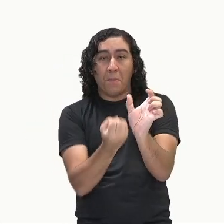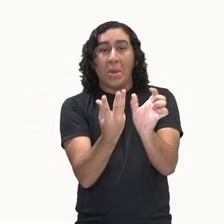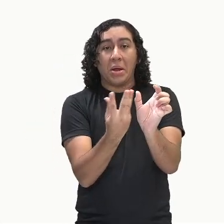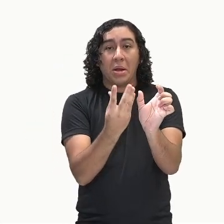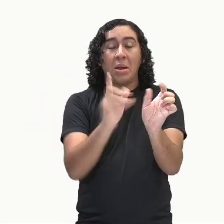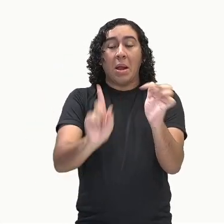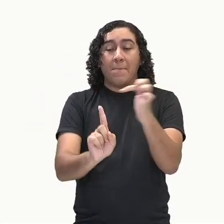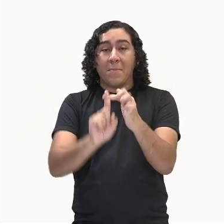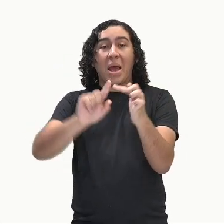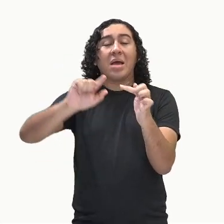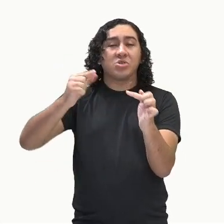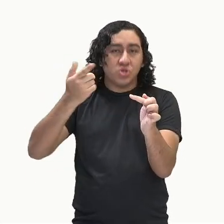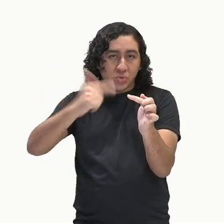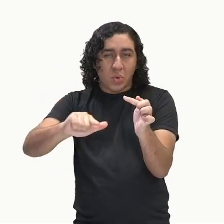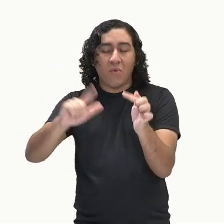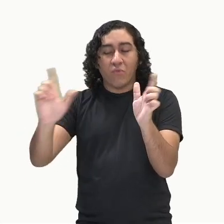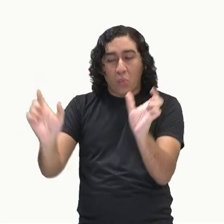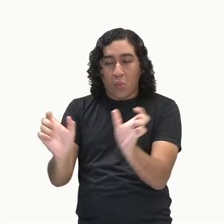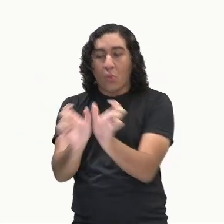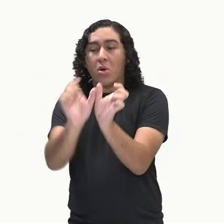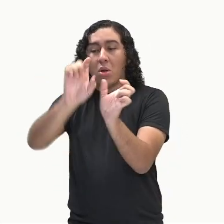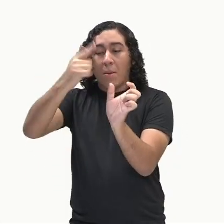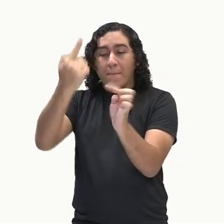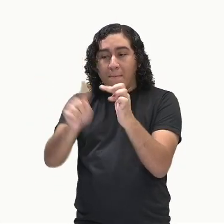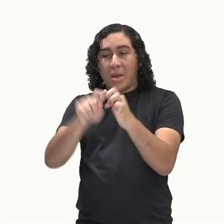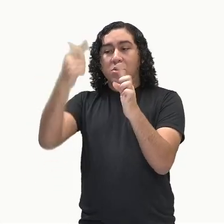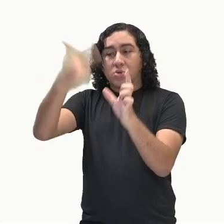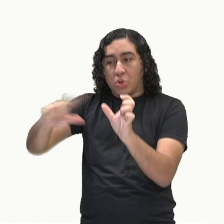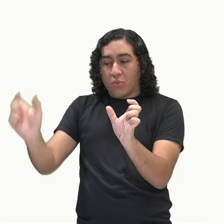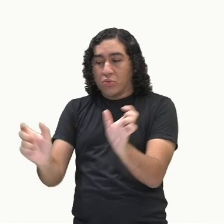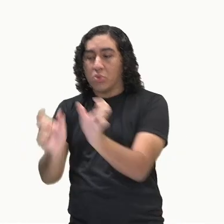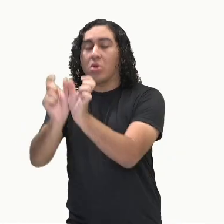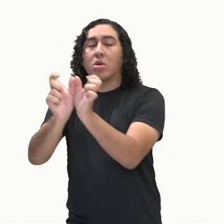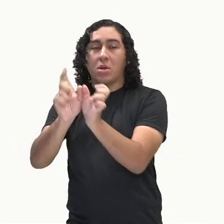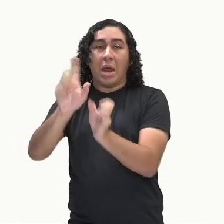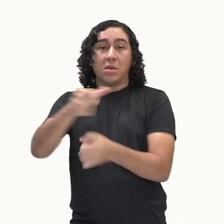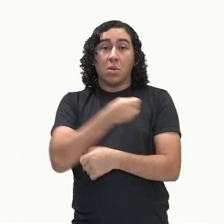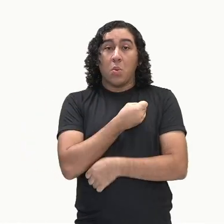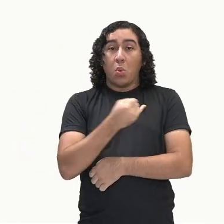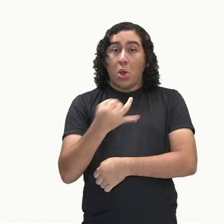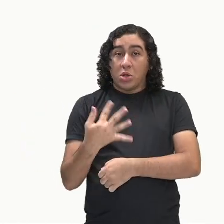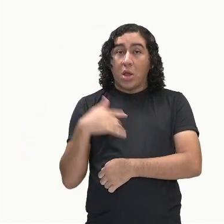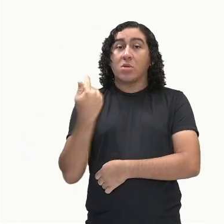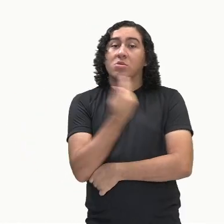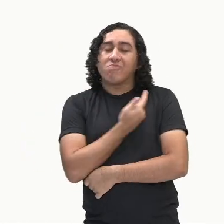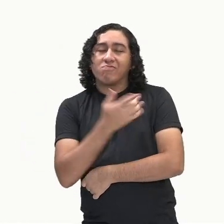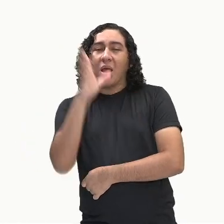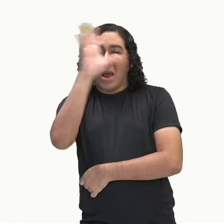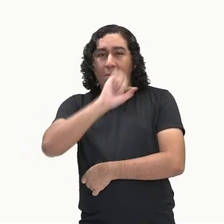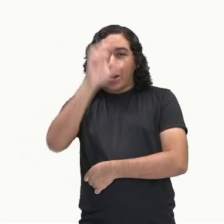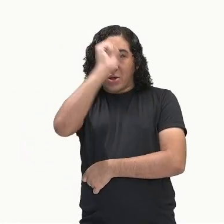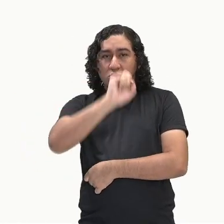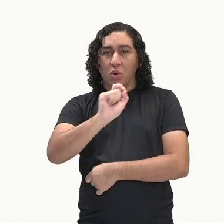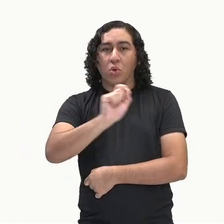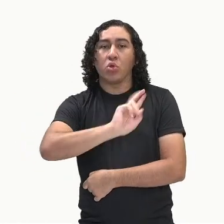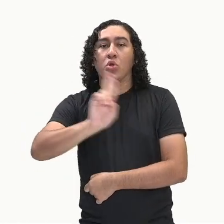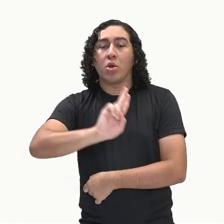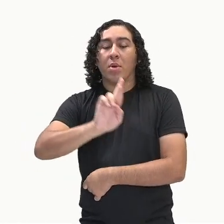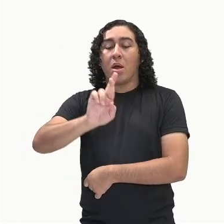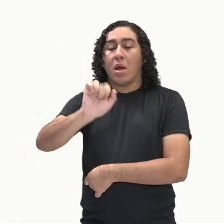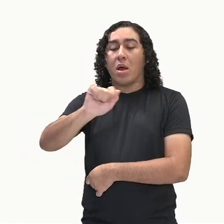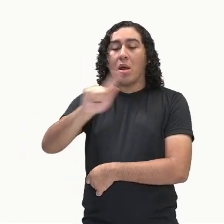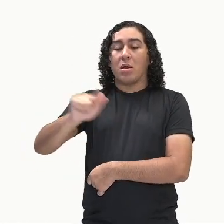mesma quantidade que ele se refere aí, pessoal, a gente vai aprender que nós chamamos de